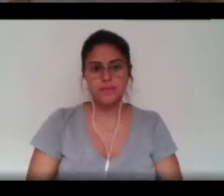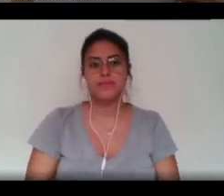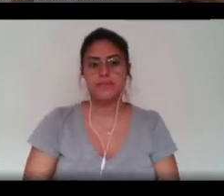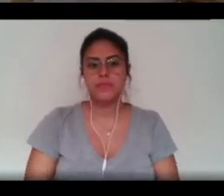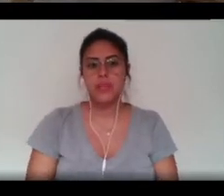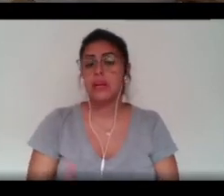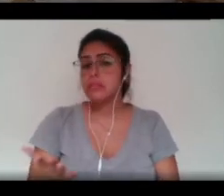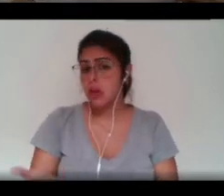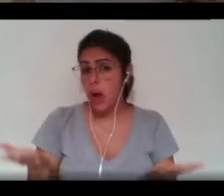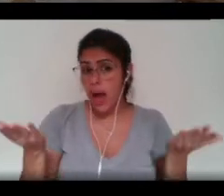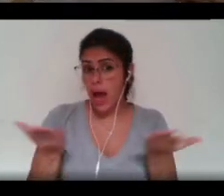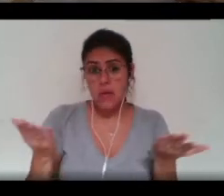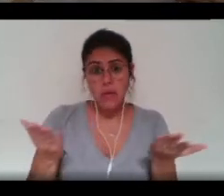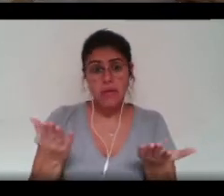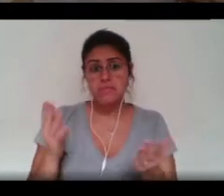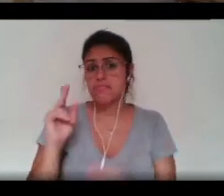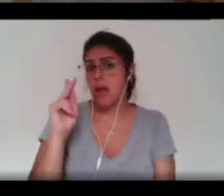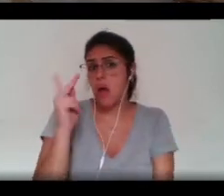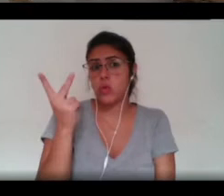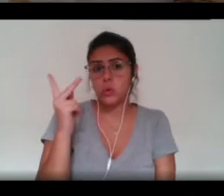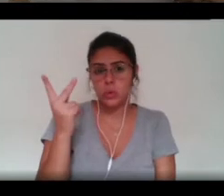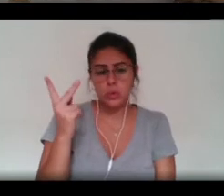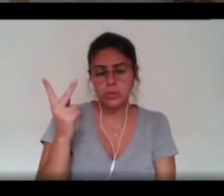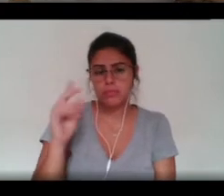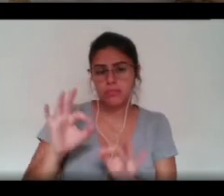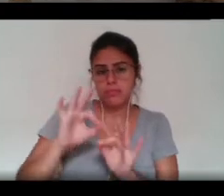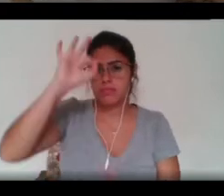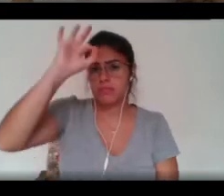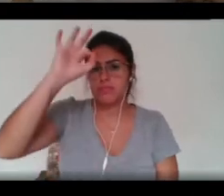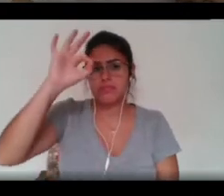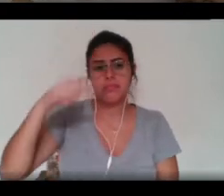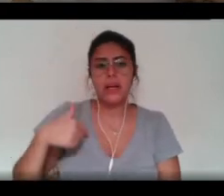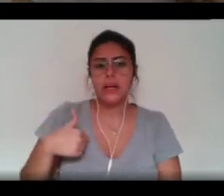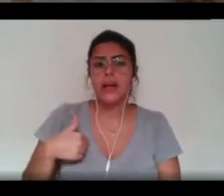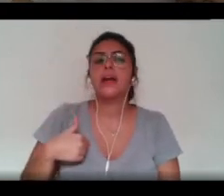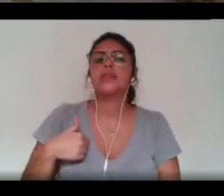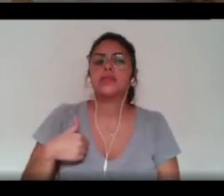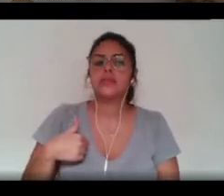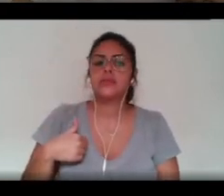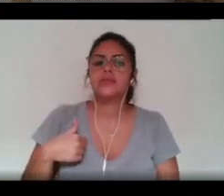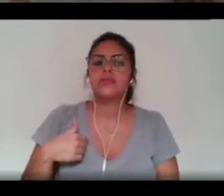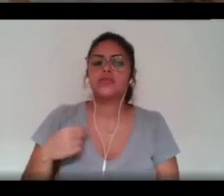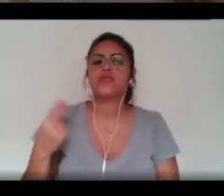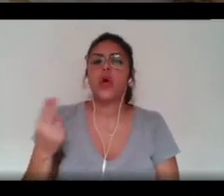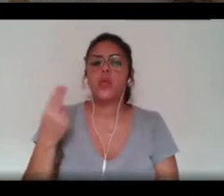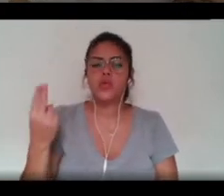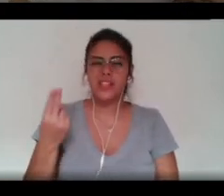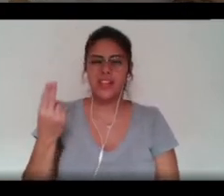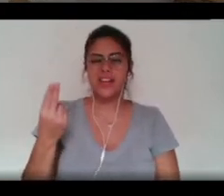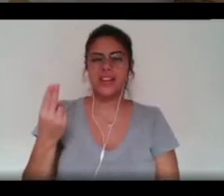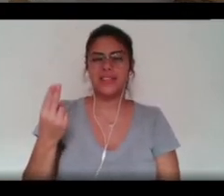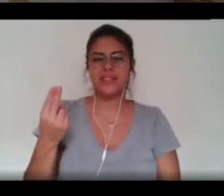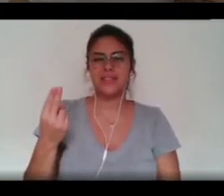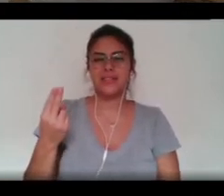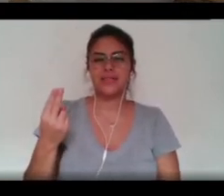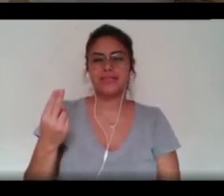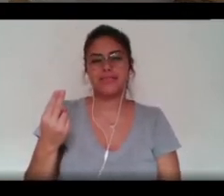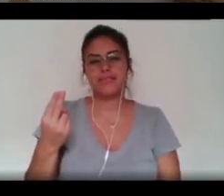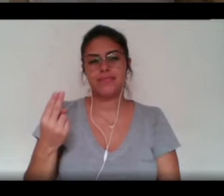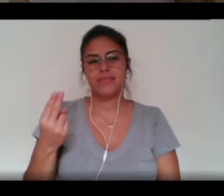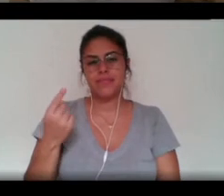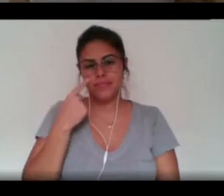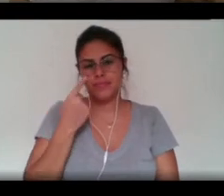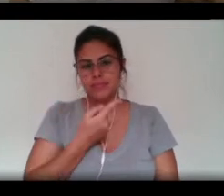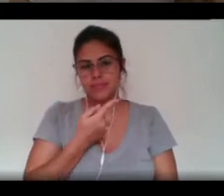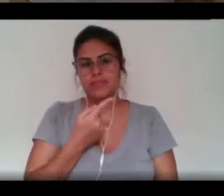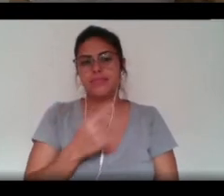altura, eu tenho a equação da altura em função das variáveis, né? Que é essa aqui,